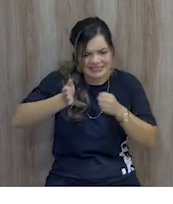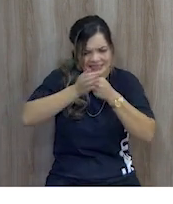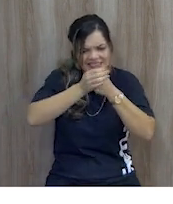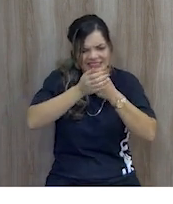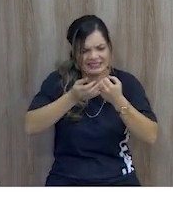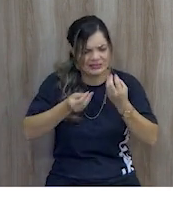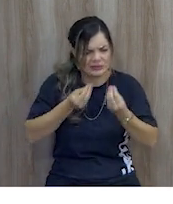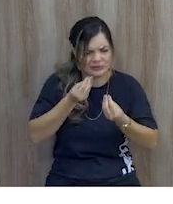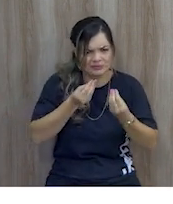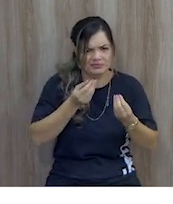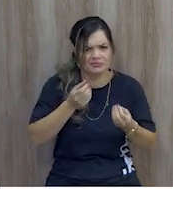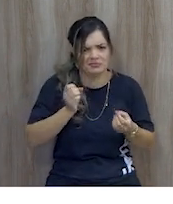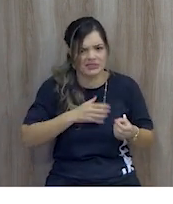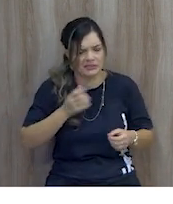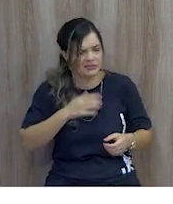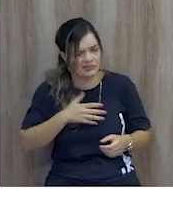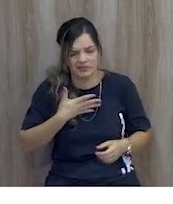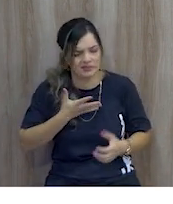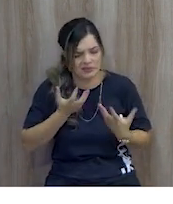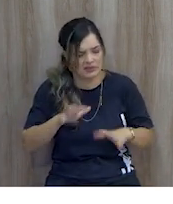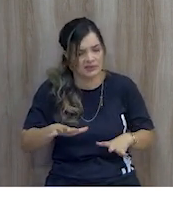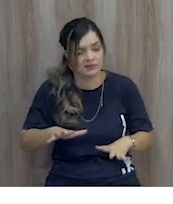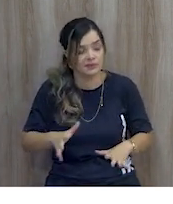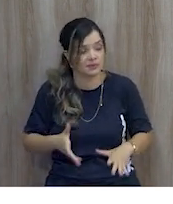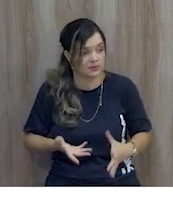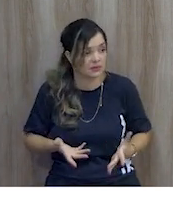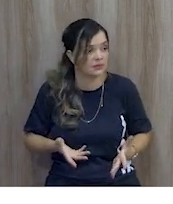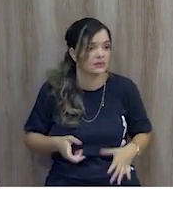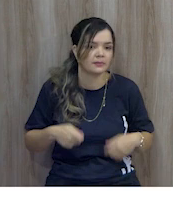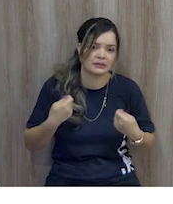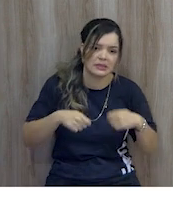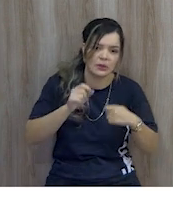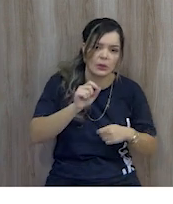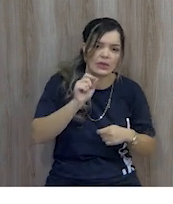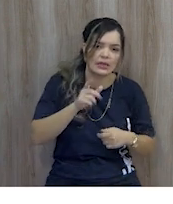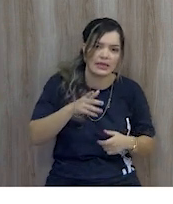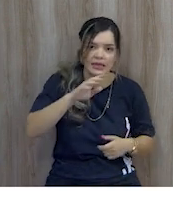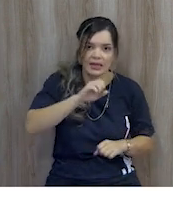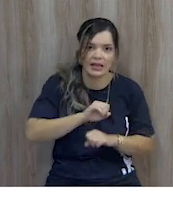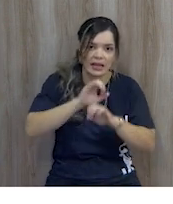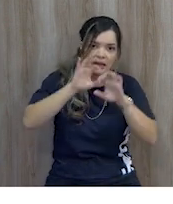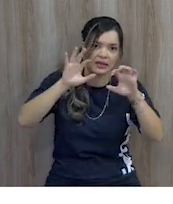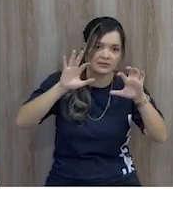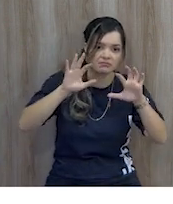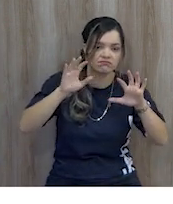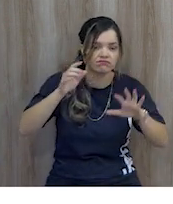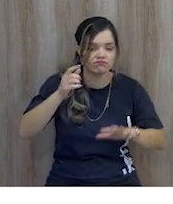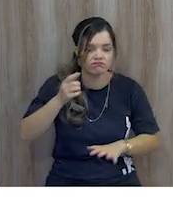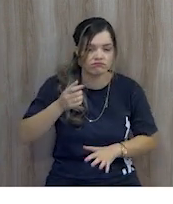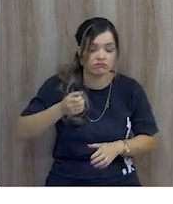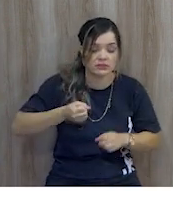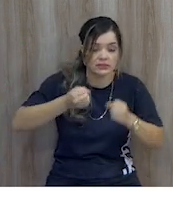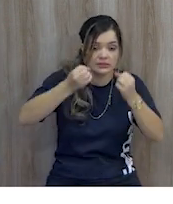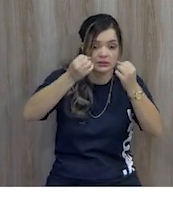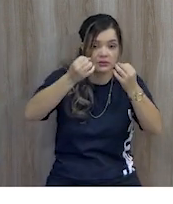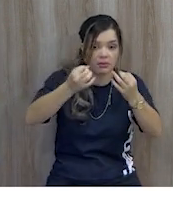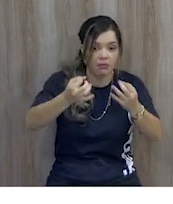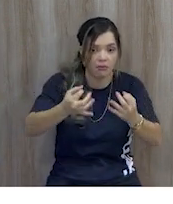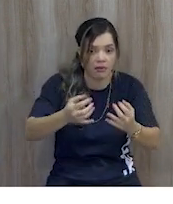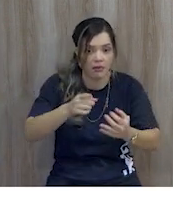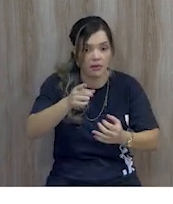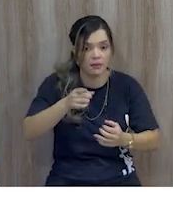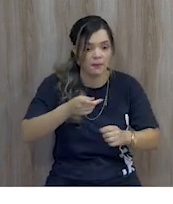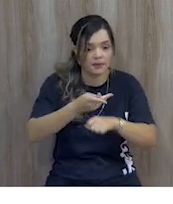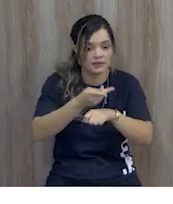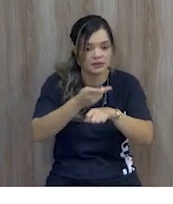eu vou recobrir, quando eu vou restaurar, a gente precisa ter clareza, né? Até para a gente conseguir passar para o paciente. Porque se a gente